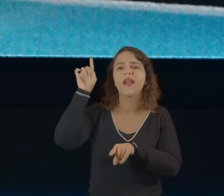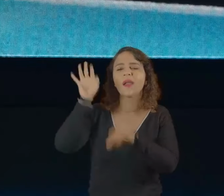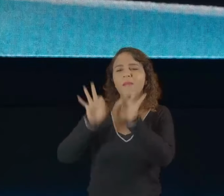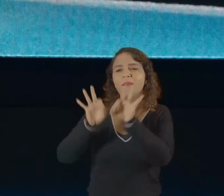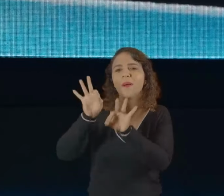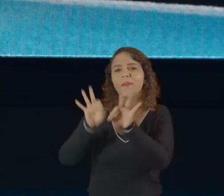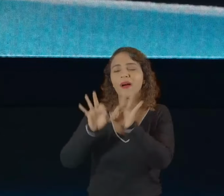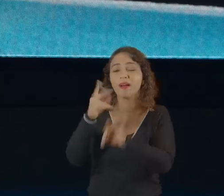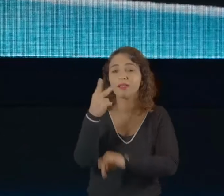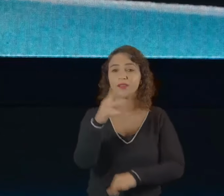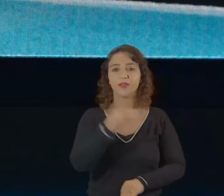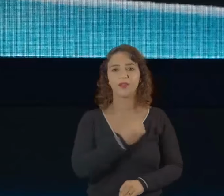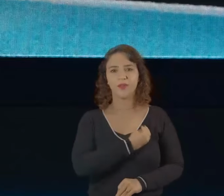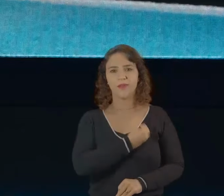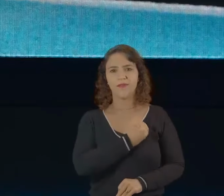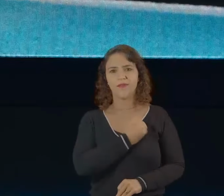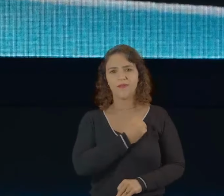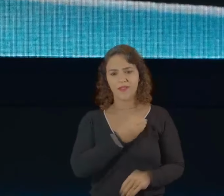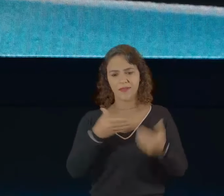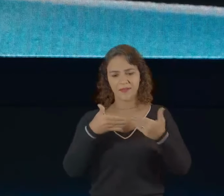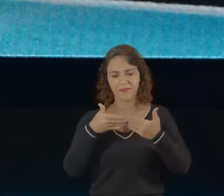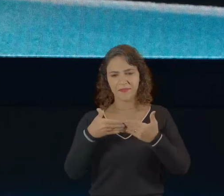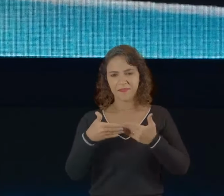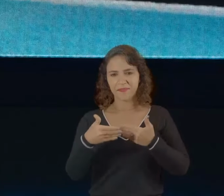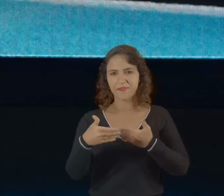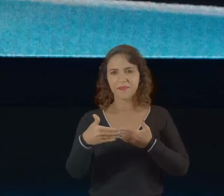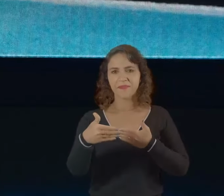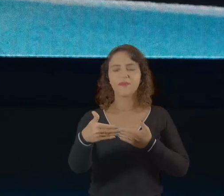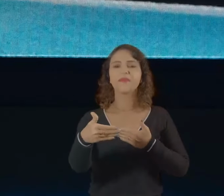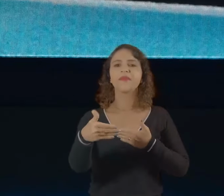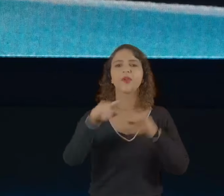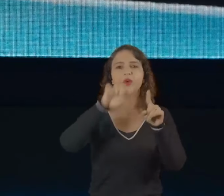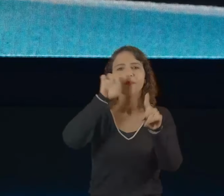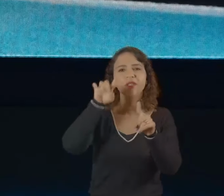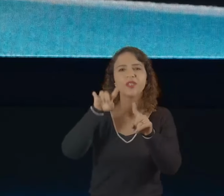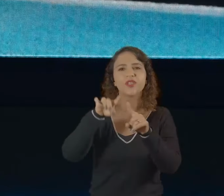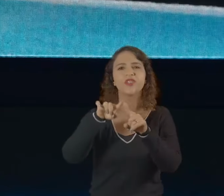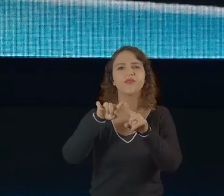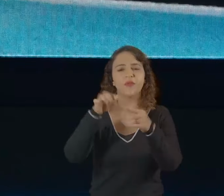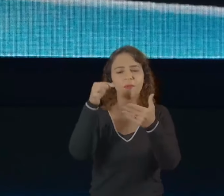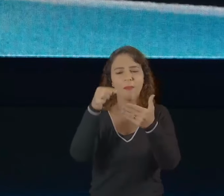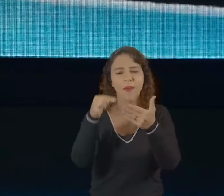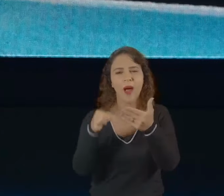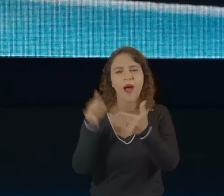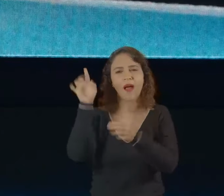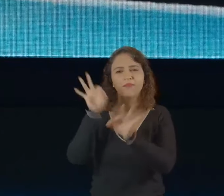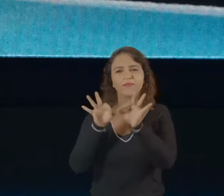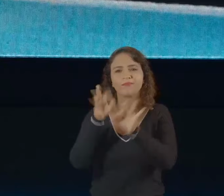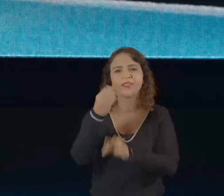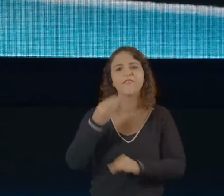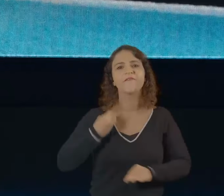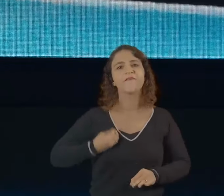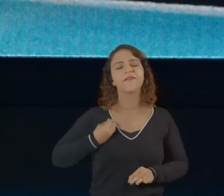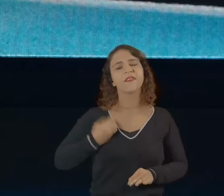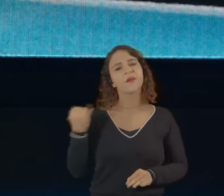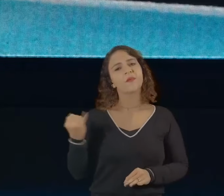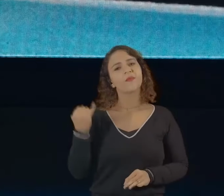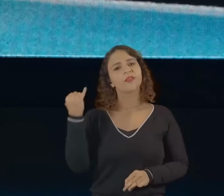tua vida também uma vida inteira de cumprir propósitos para ter uma vida